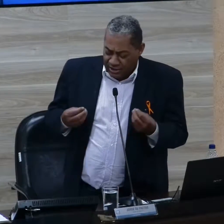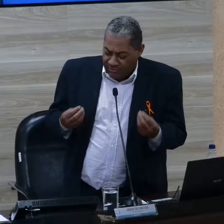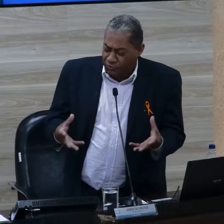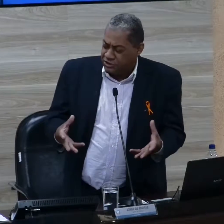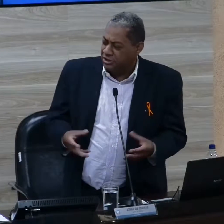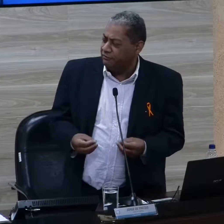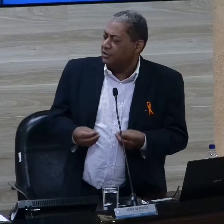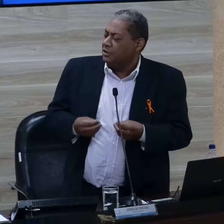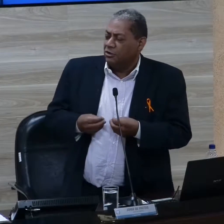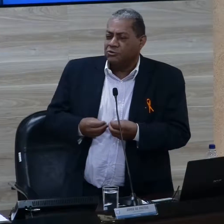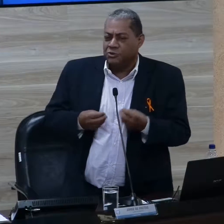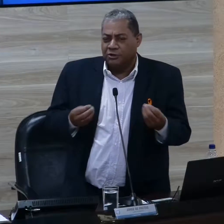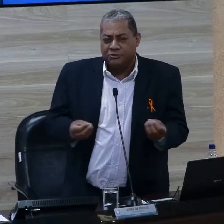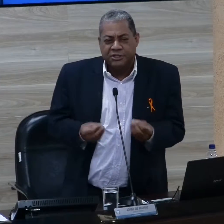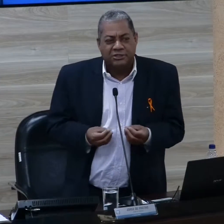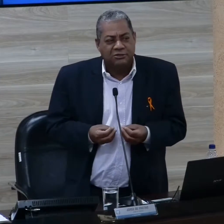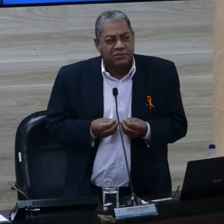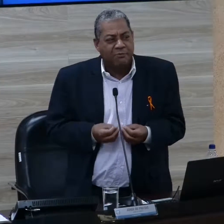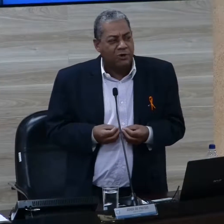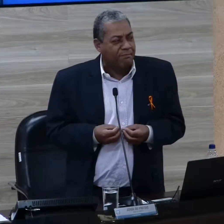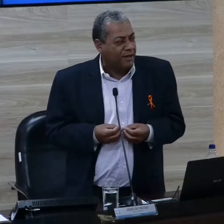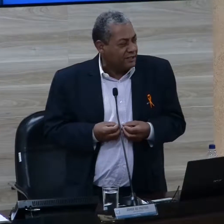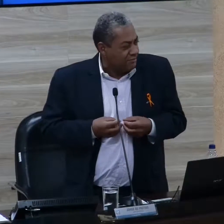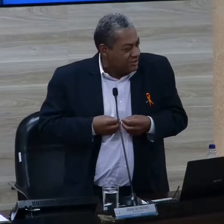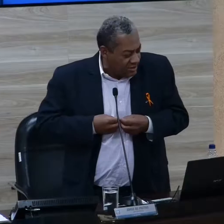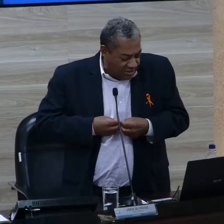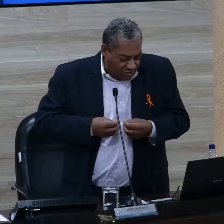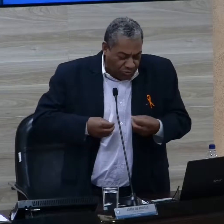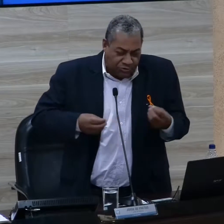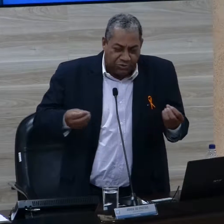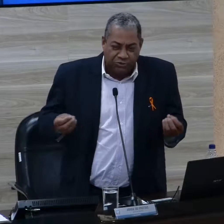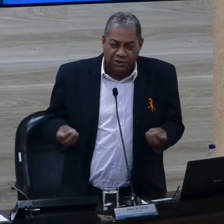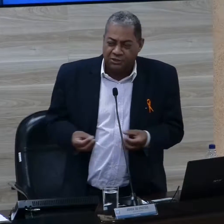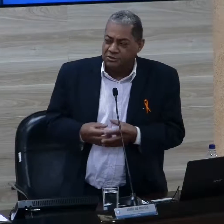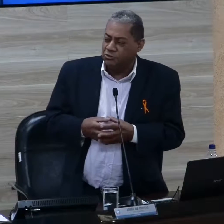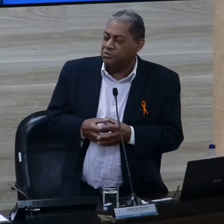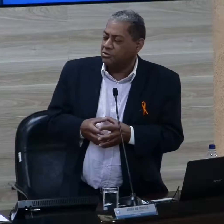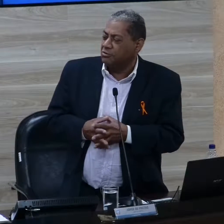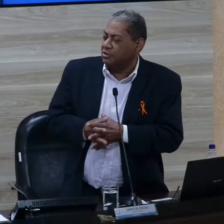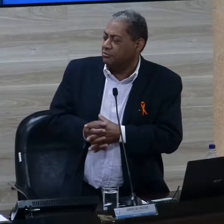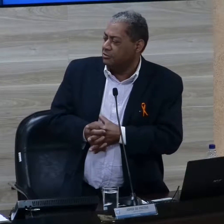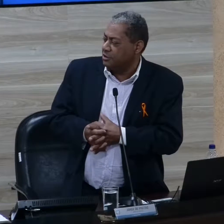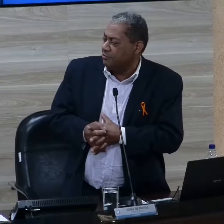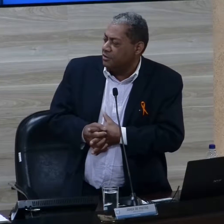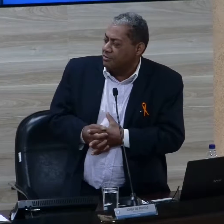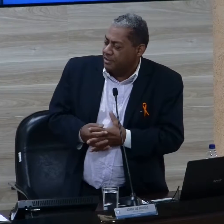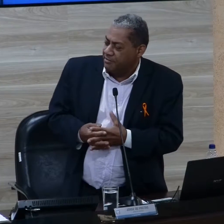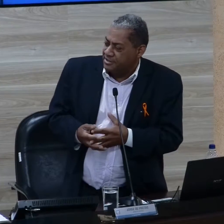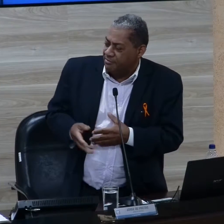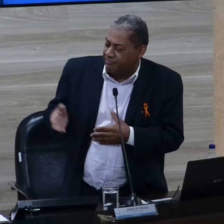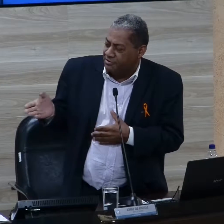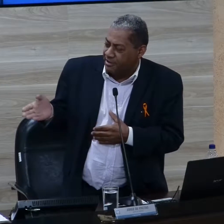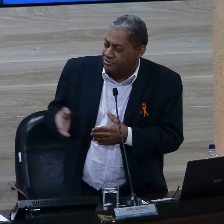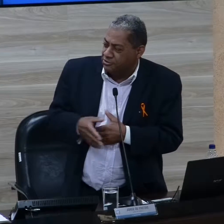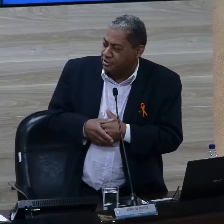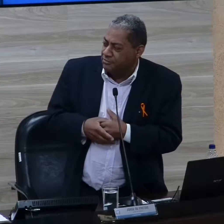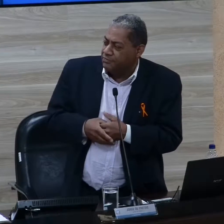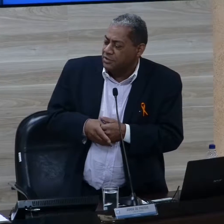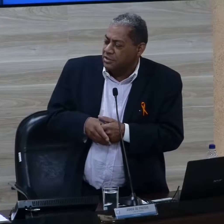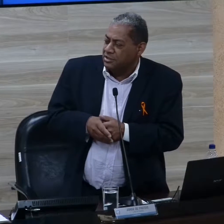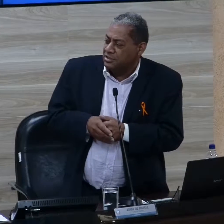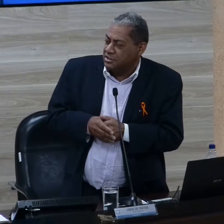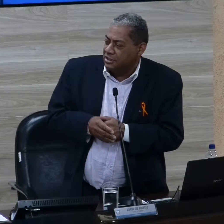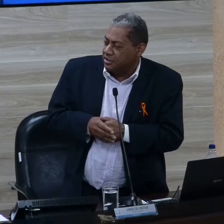bonita, emotiva, não só no sentido de amor à pátria, mas em todo o seu texto, em todo o seu conteúdo. Então, parabenizar uma vez mais o